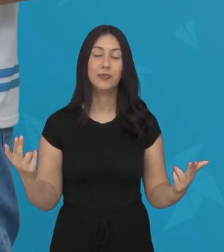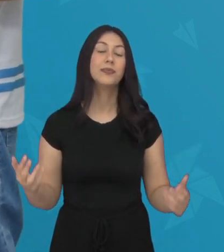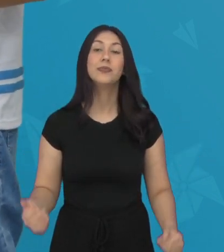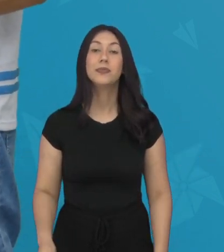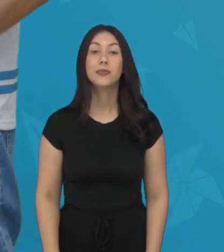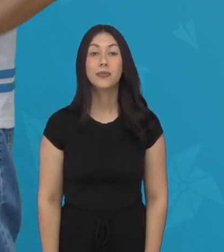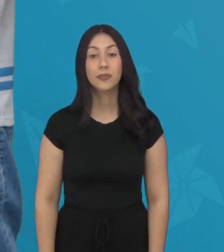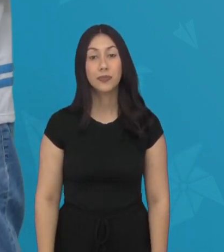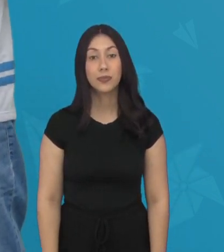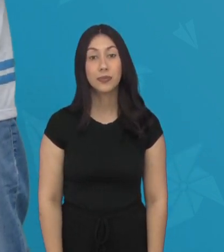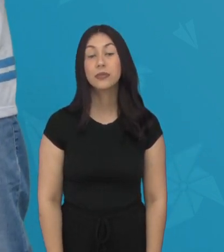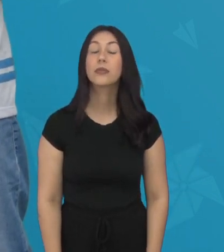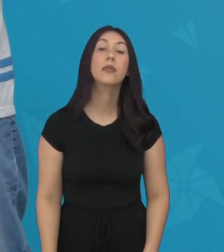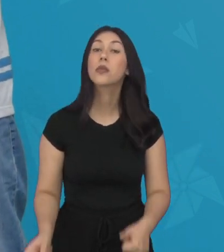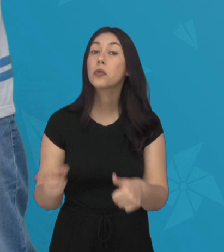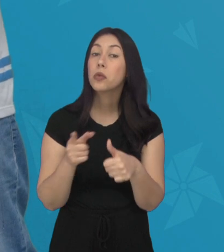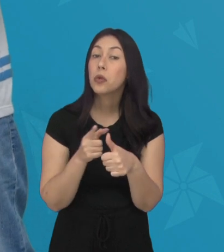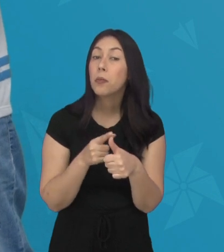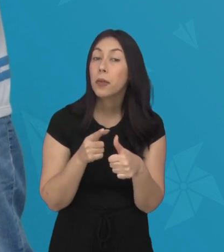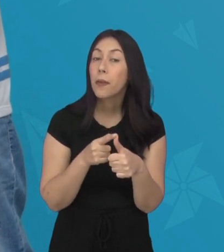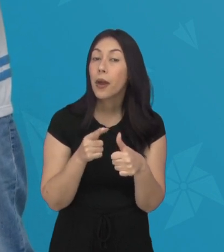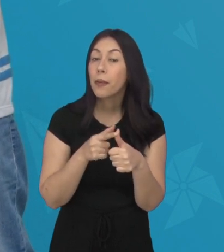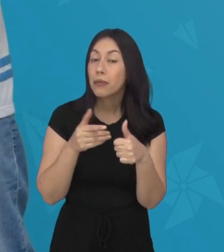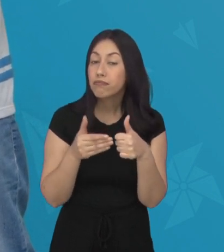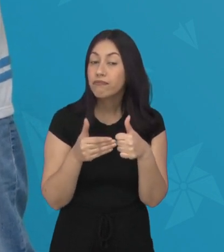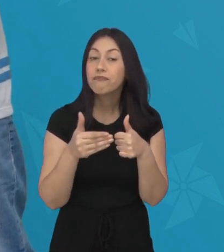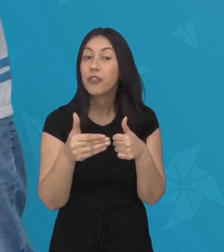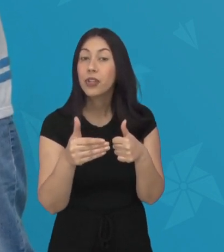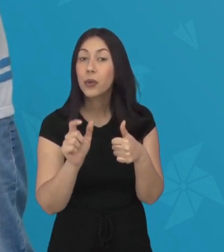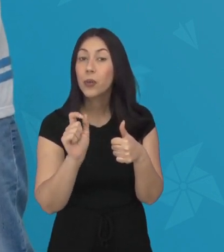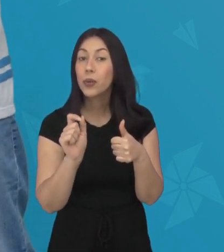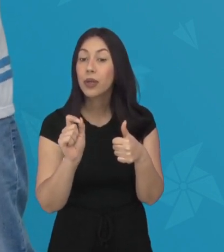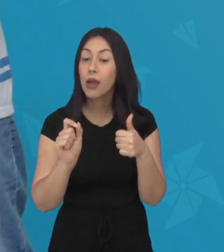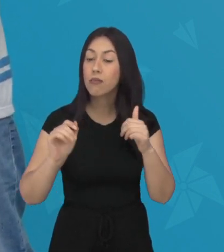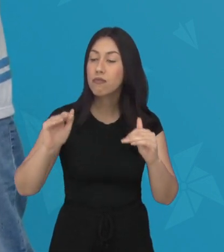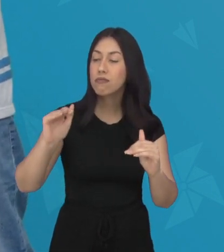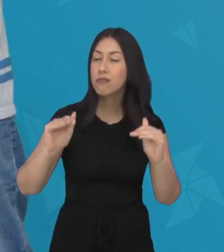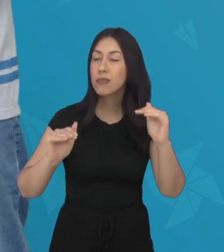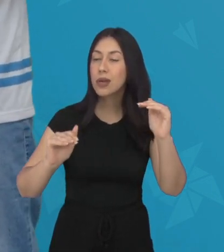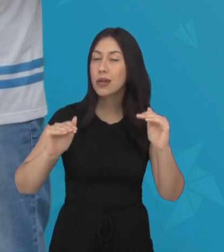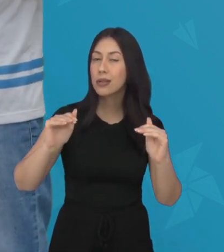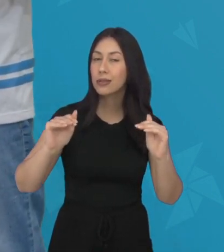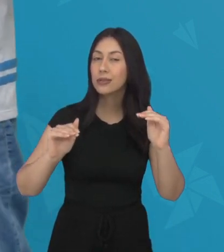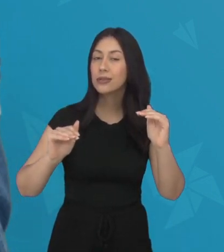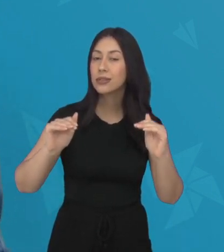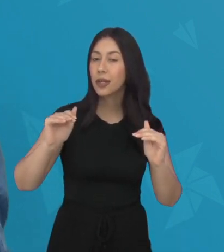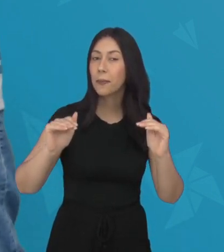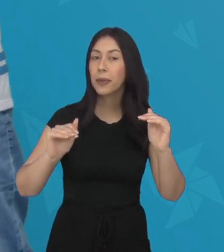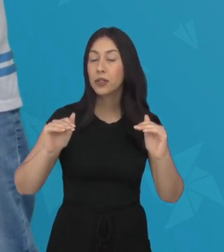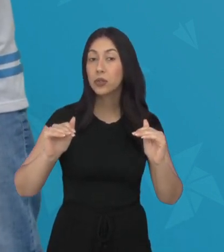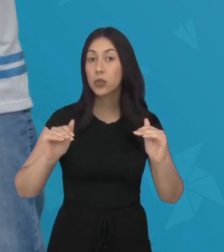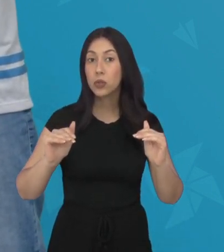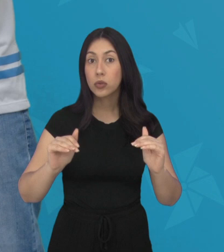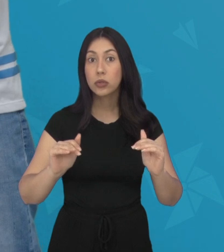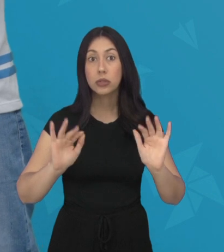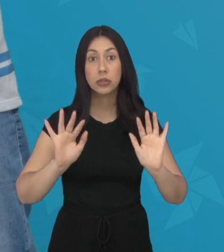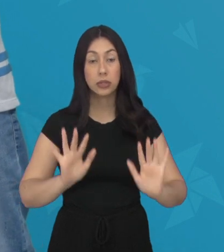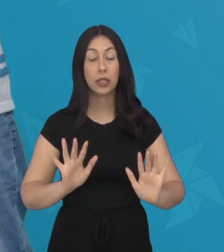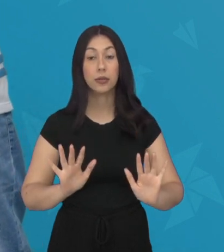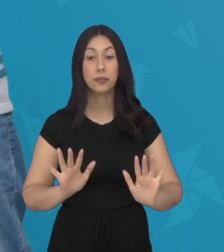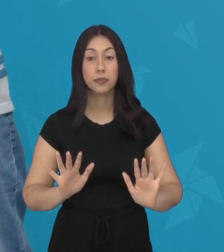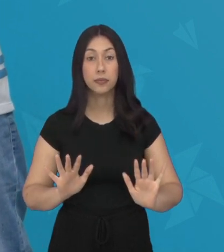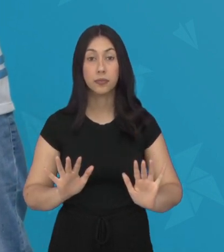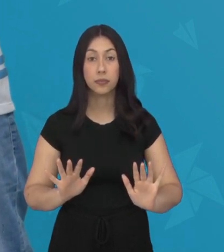ok? E o primeiro passo para a gente saber se isso está correto é o que a gente chama de balanceamento químico, na qual a gente vai colocar